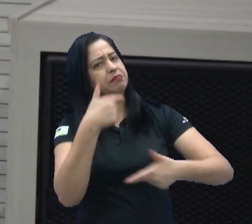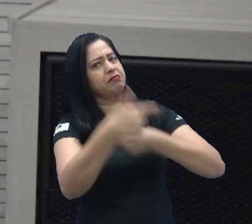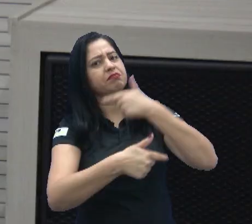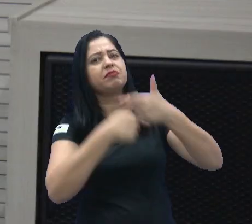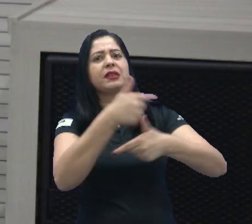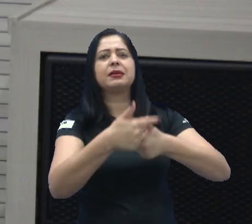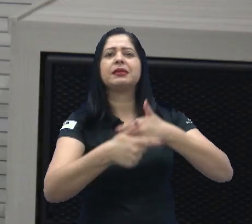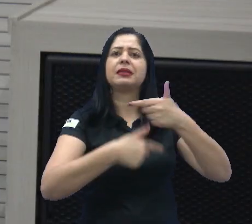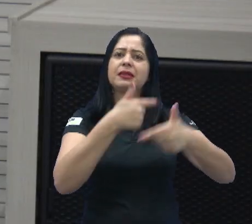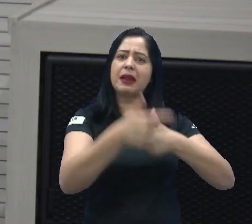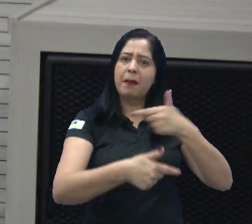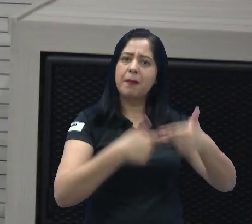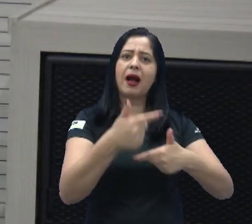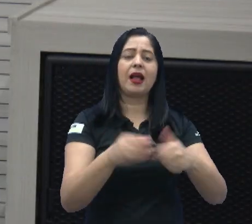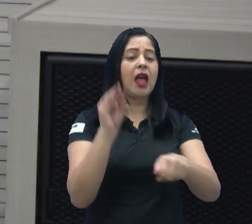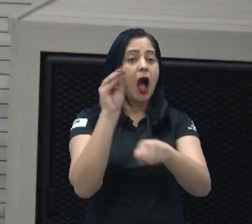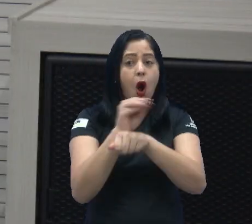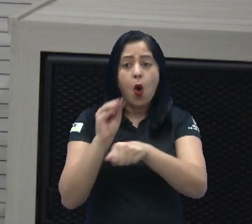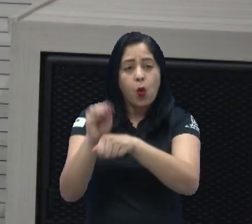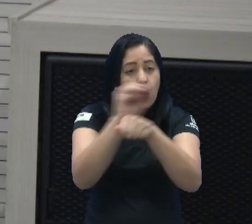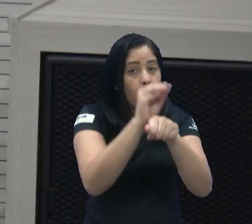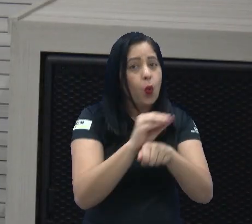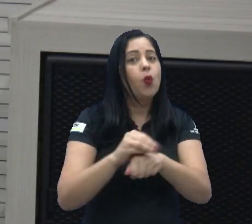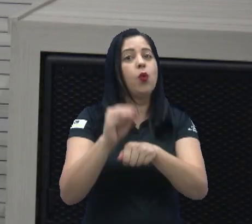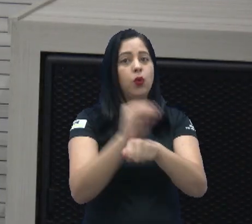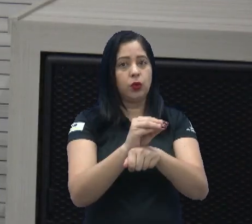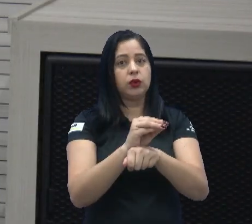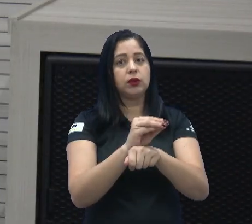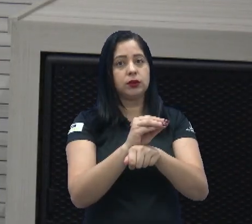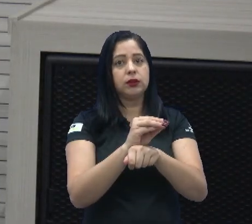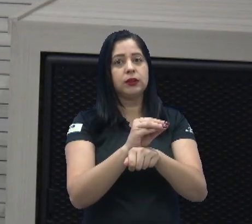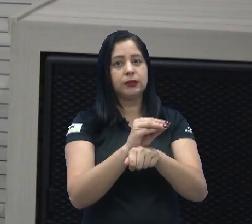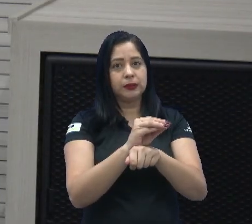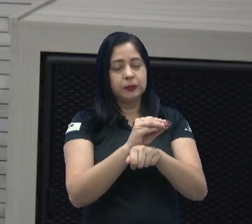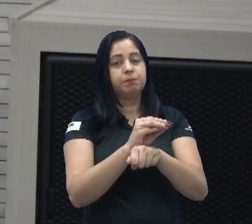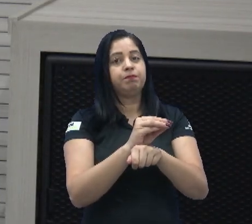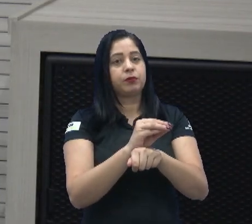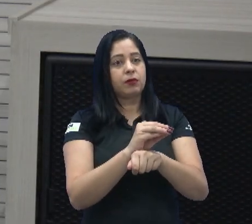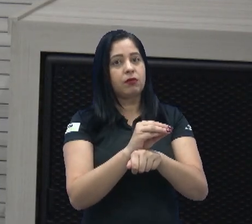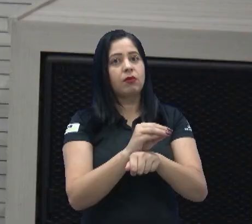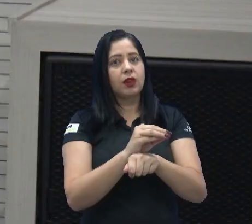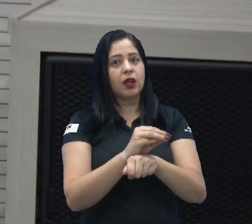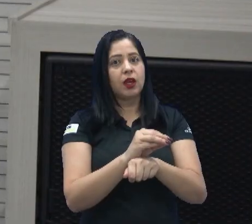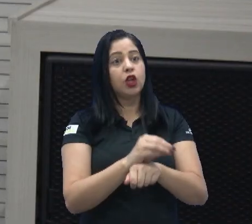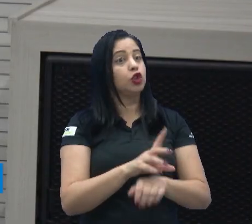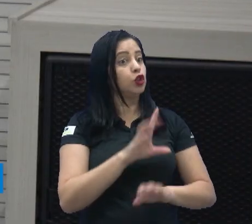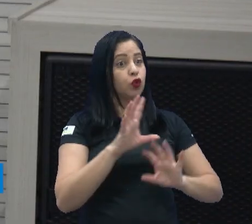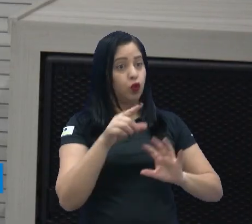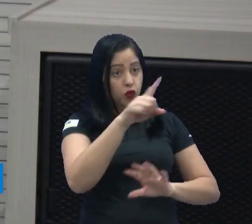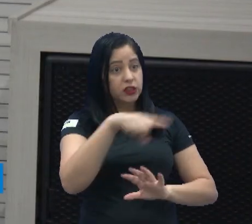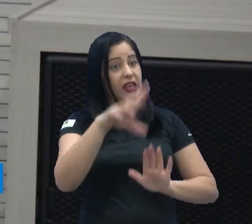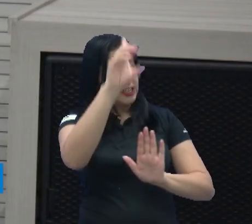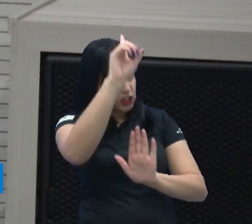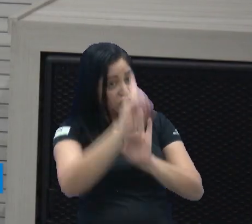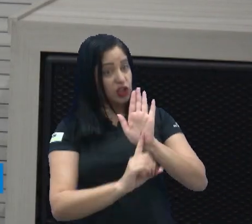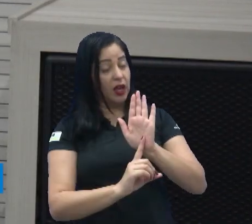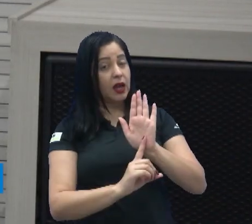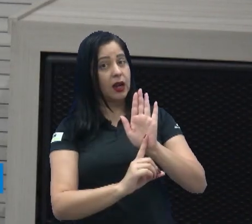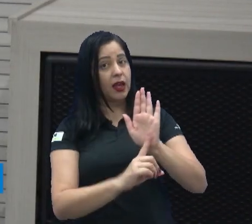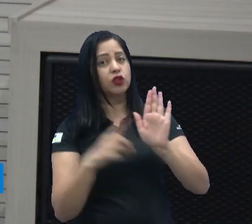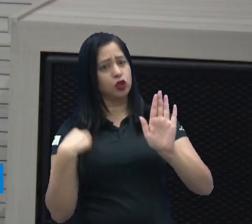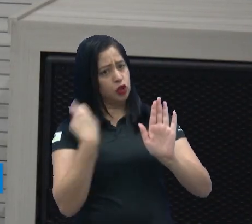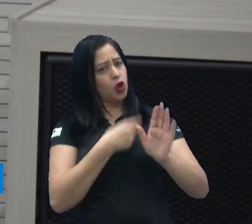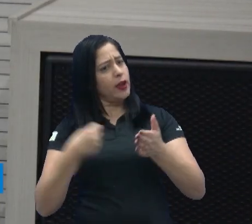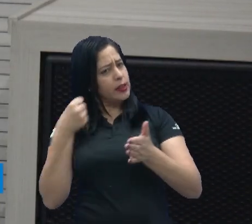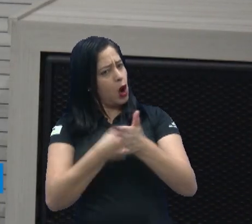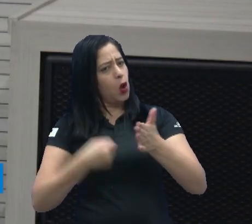para cada cidadão, que a gente tenha um reconhecimento muito bom e que todos os direitos que vocês têm, vamos trabalhar, vamos lutar para que